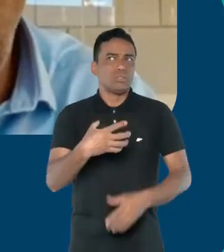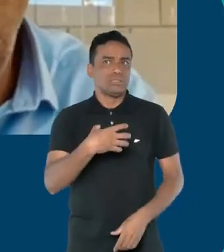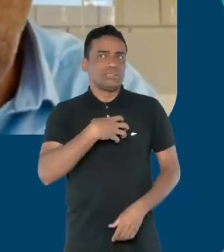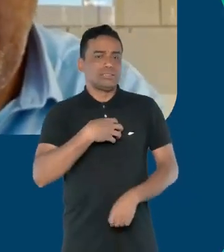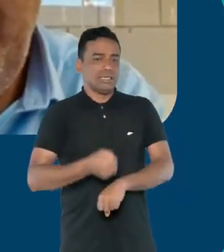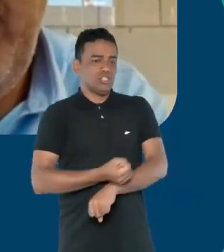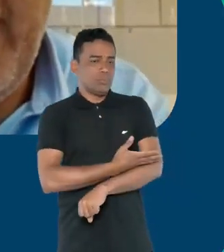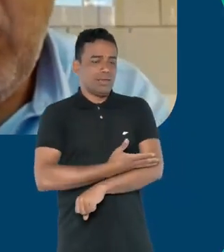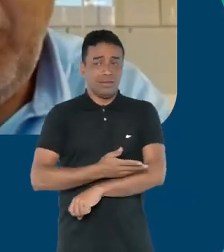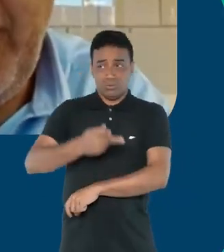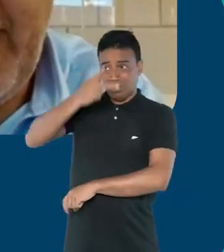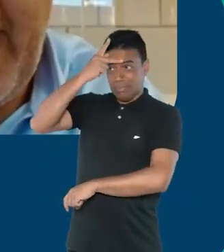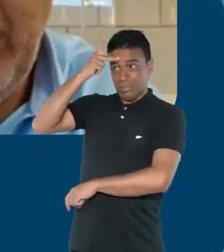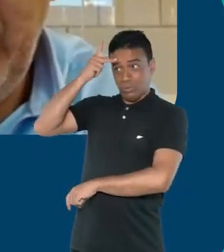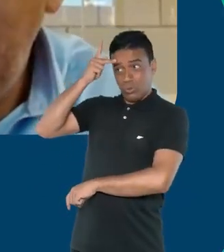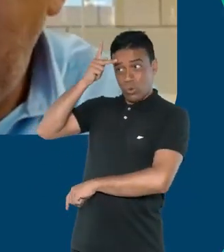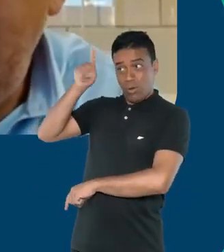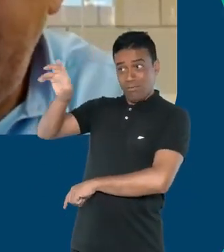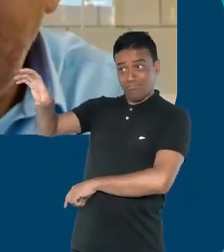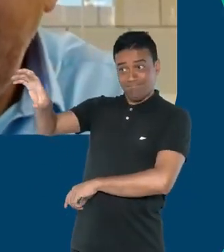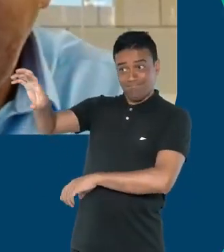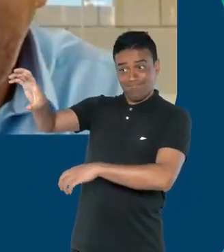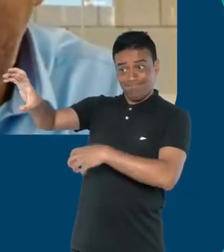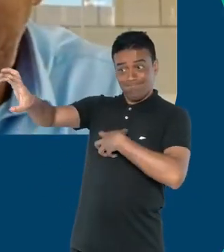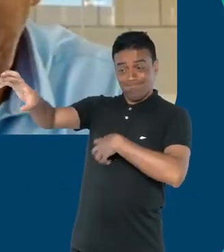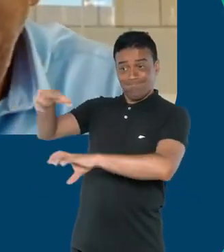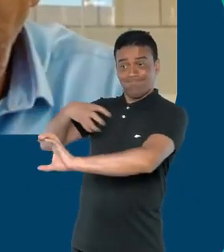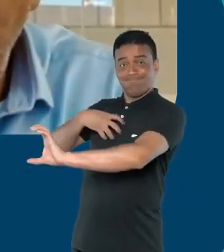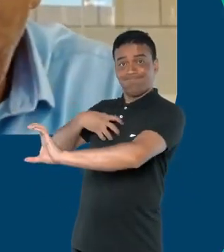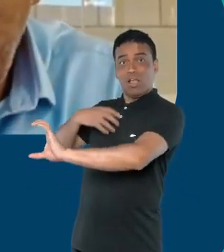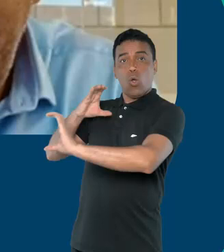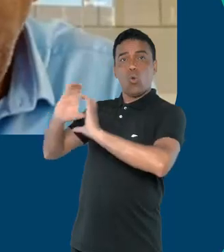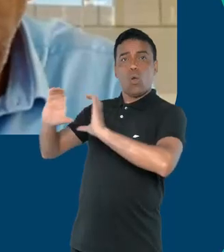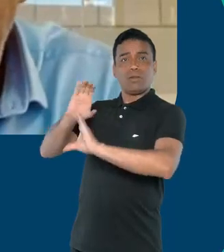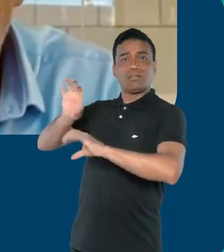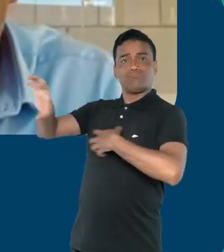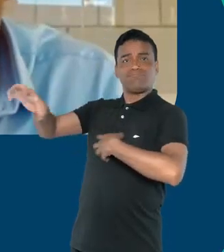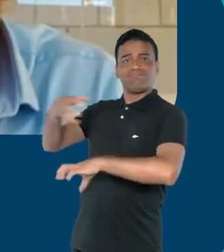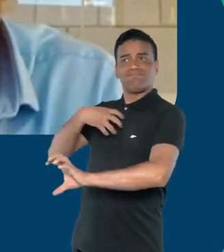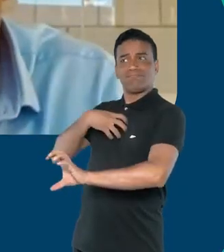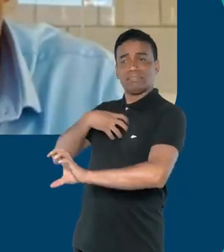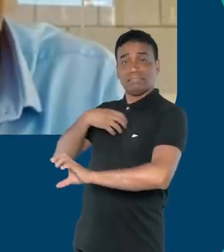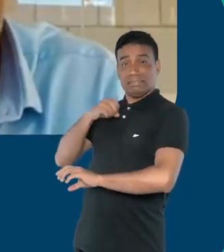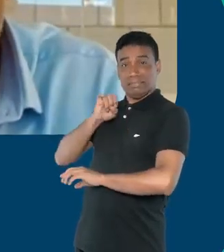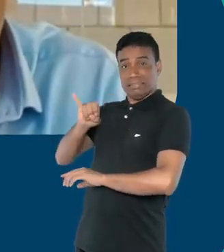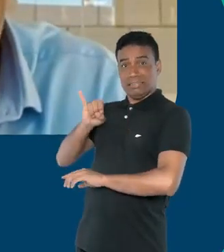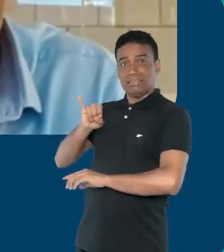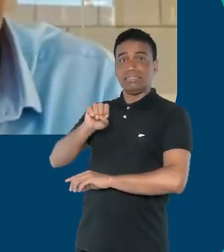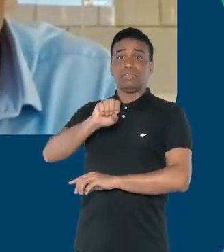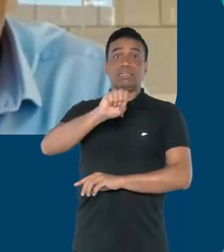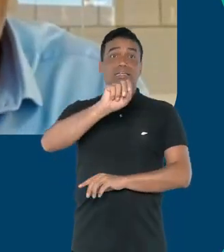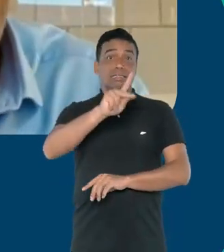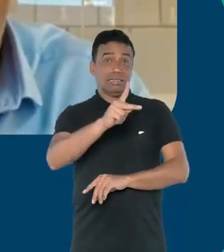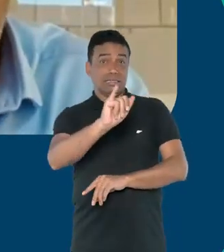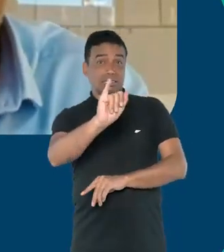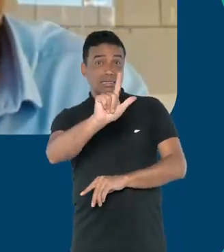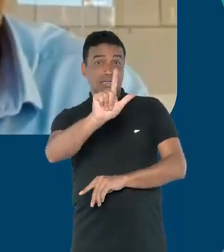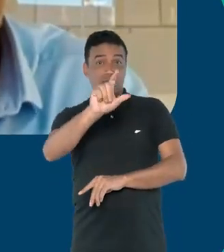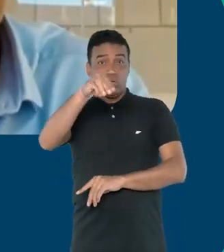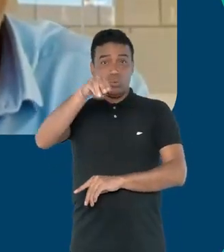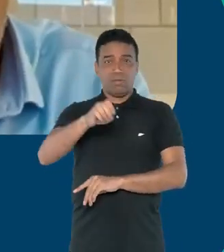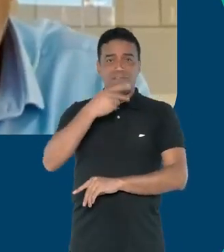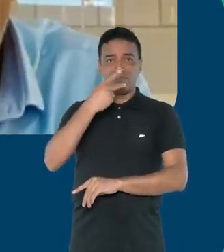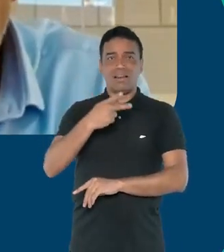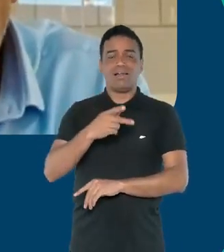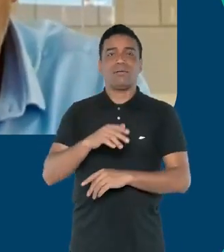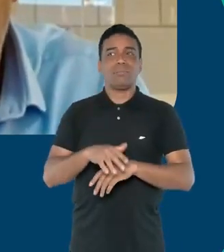do outro me é comunicado? Ora, se normalmente, o Hume vai dizer, quase como